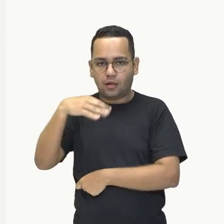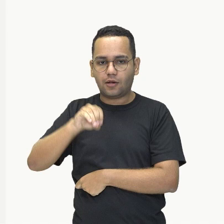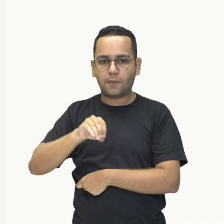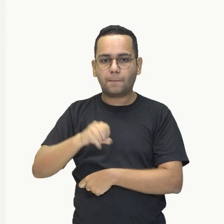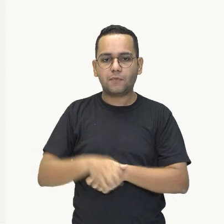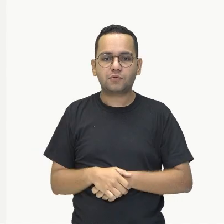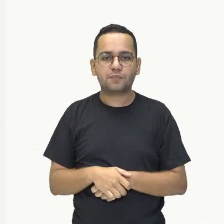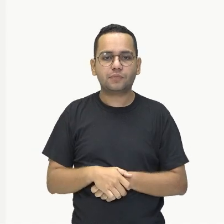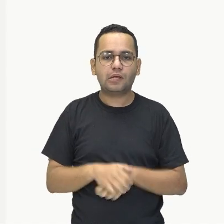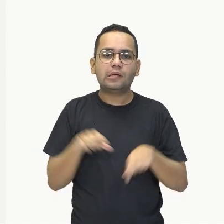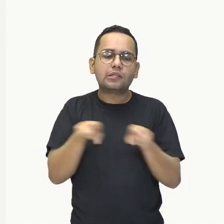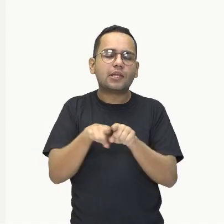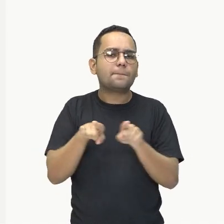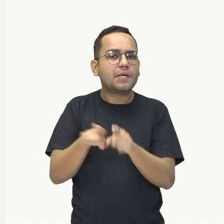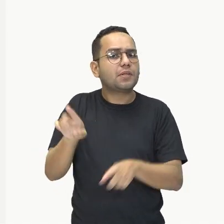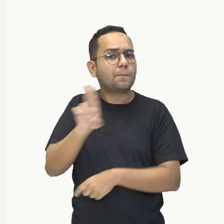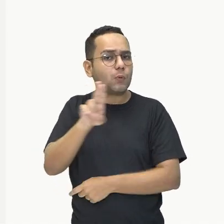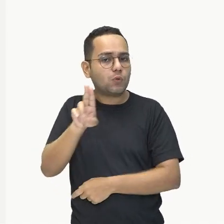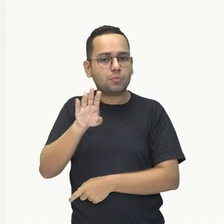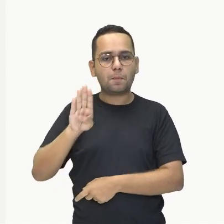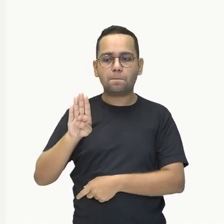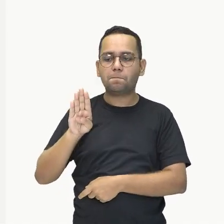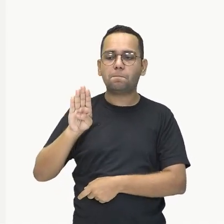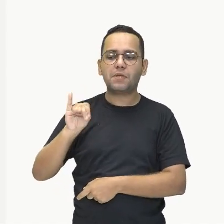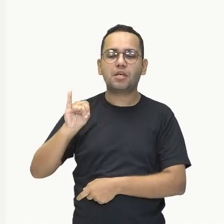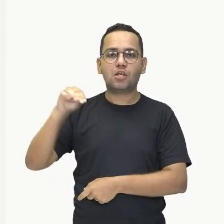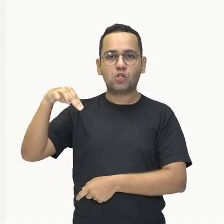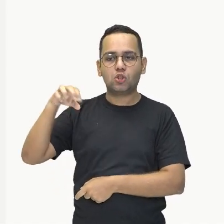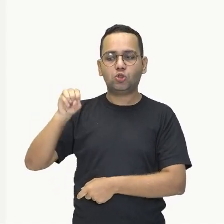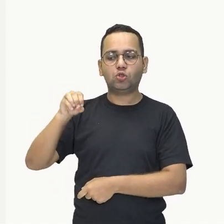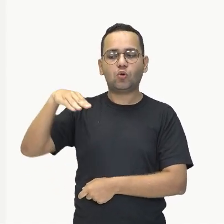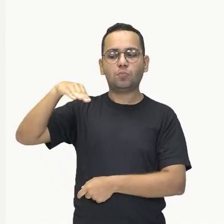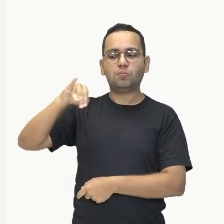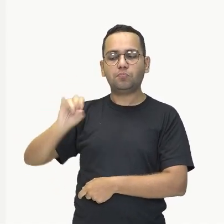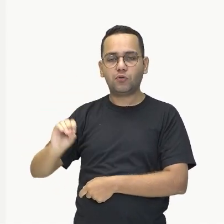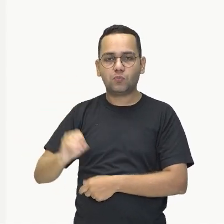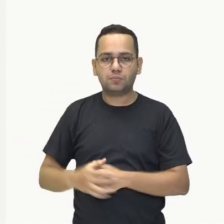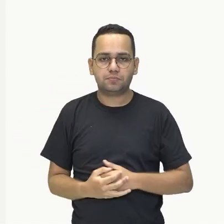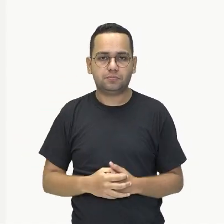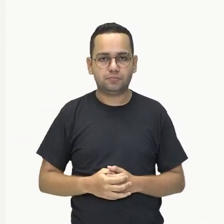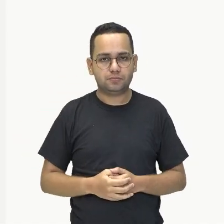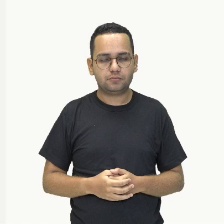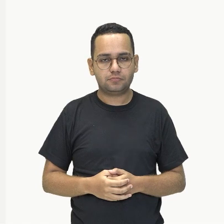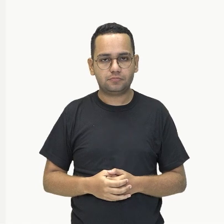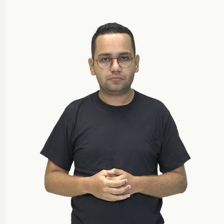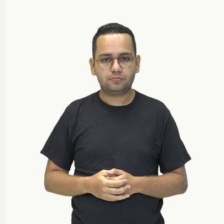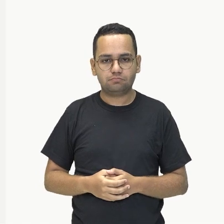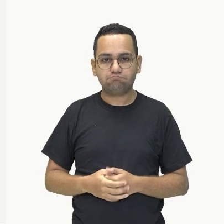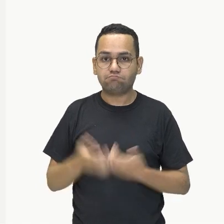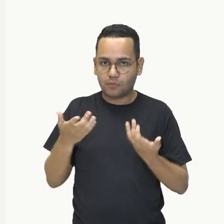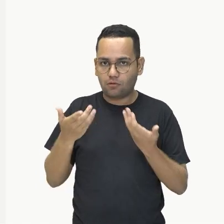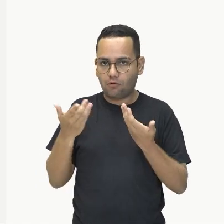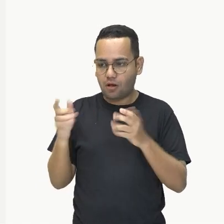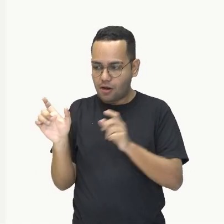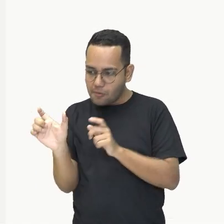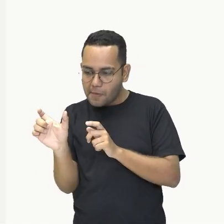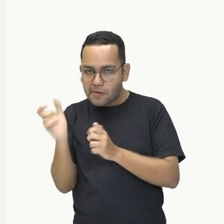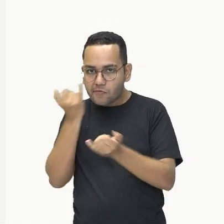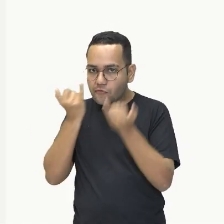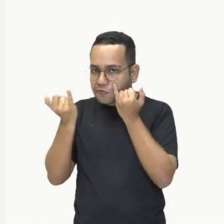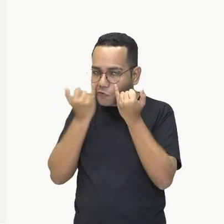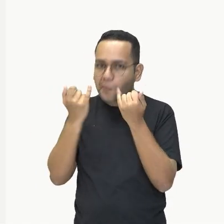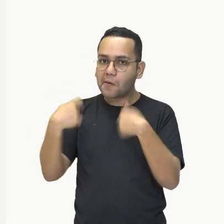ele também recebe o nome de binômio. Tá? Então, gravem bem, ó.